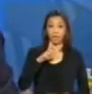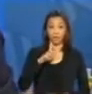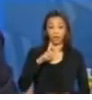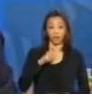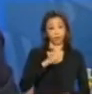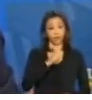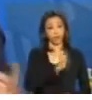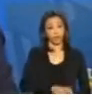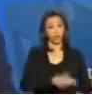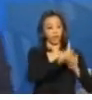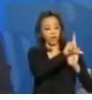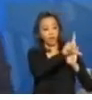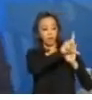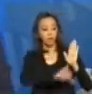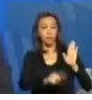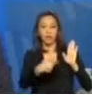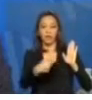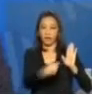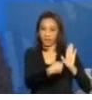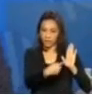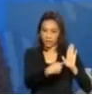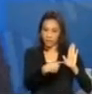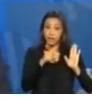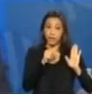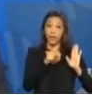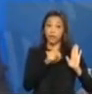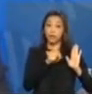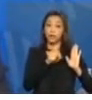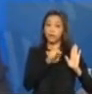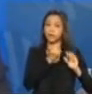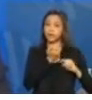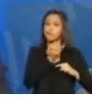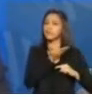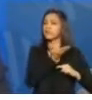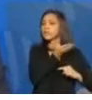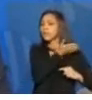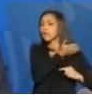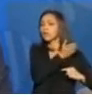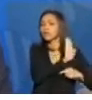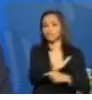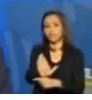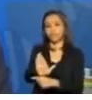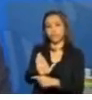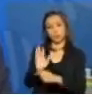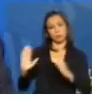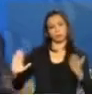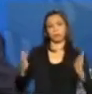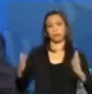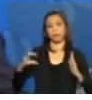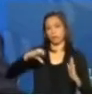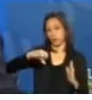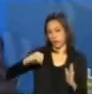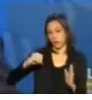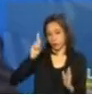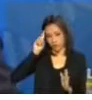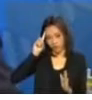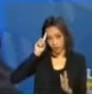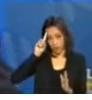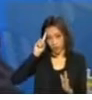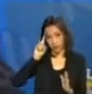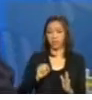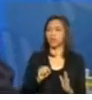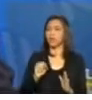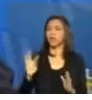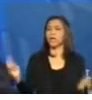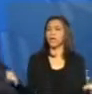que determina que essa cobertura seja feita por 90 dias. A história das epidemias